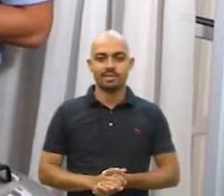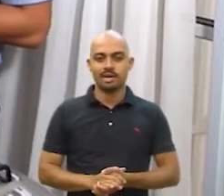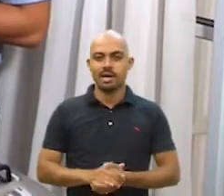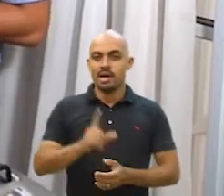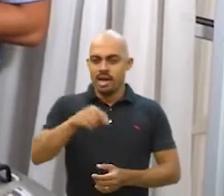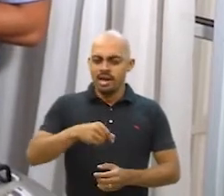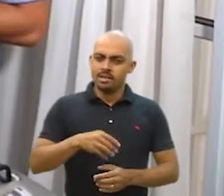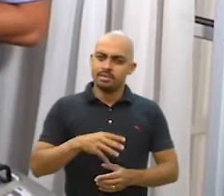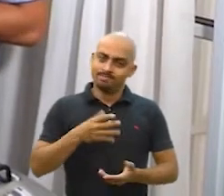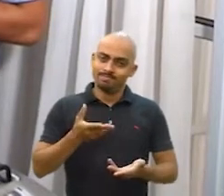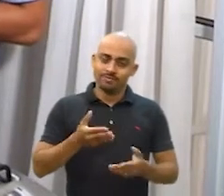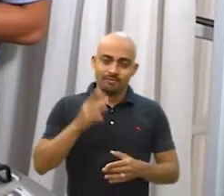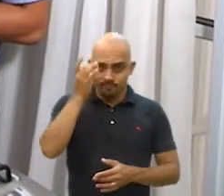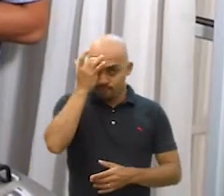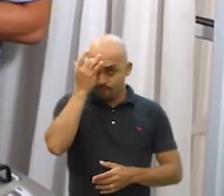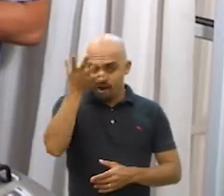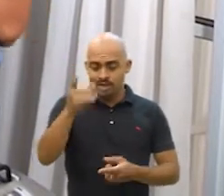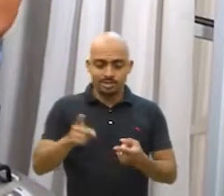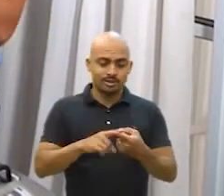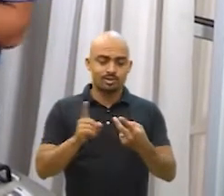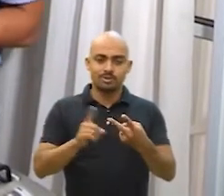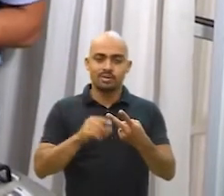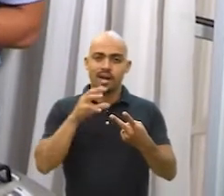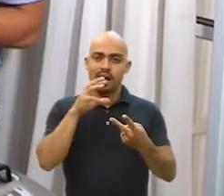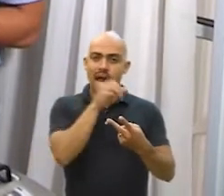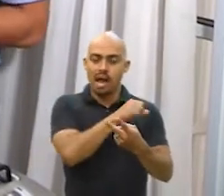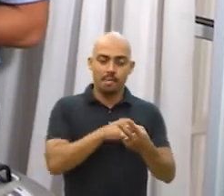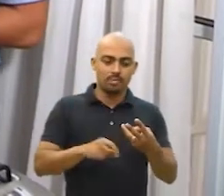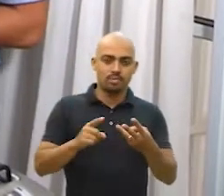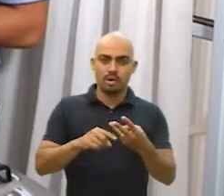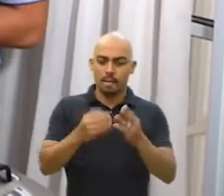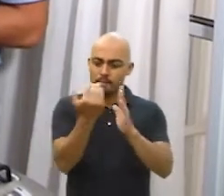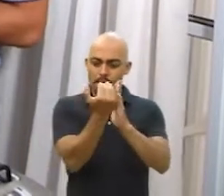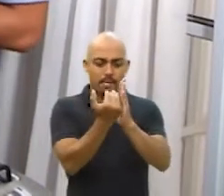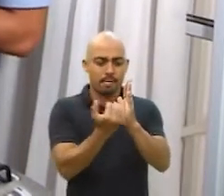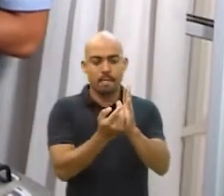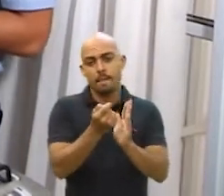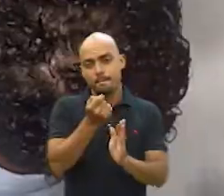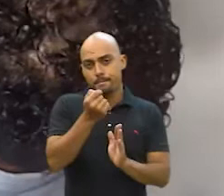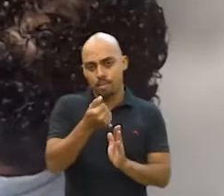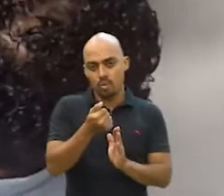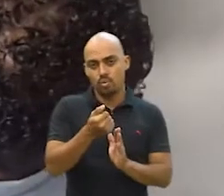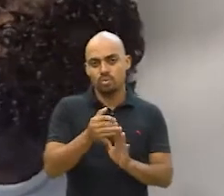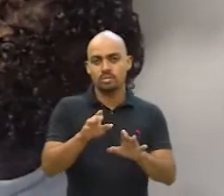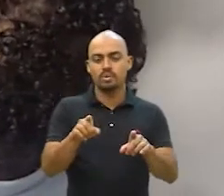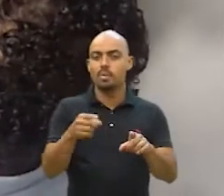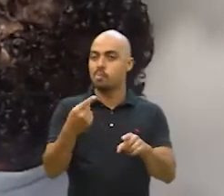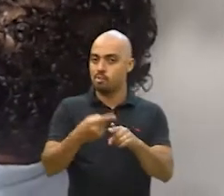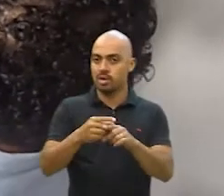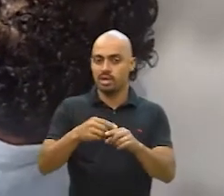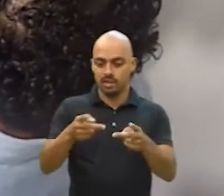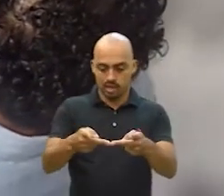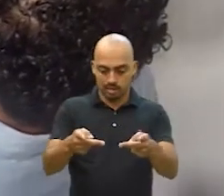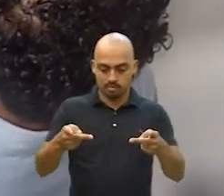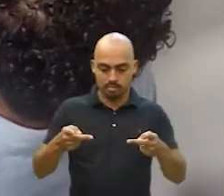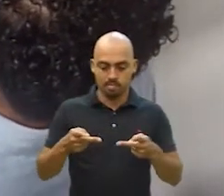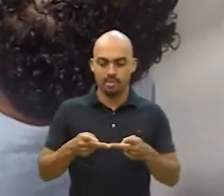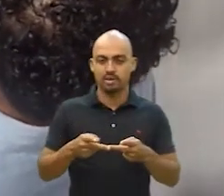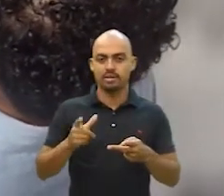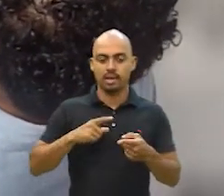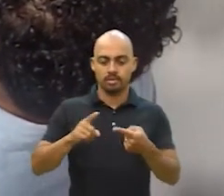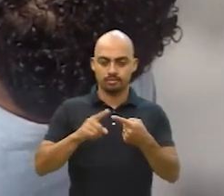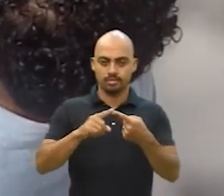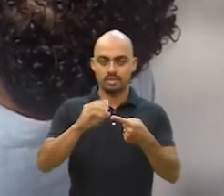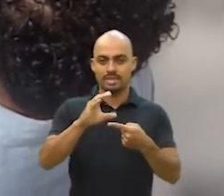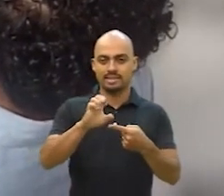receita prática. Prática. Fácil. Fácil. Poucos ingredientes. Um prato completo. Porque você tem um cereal, você tem uma